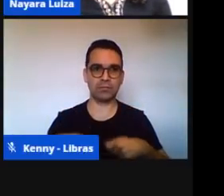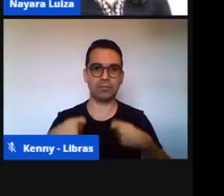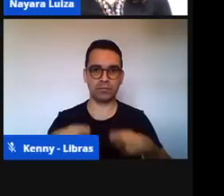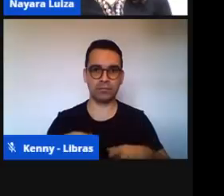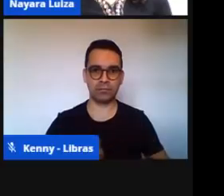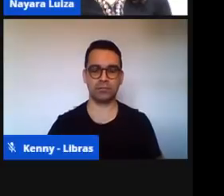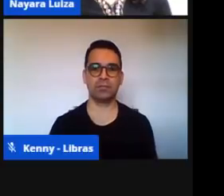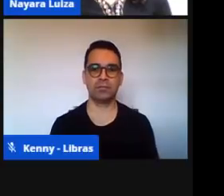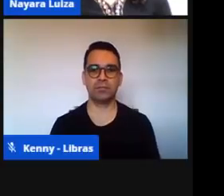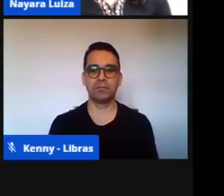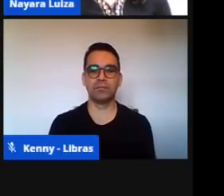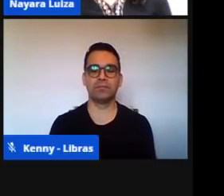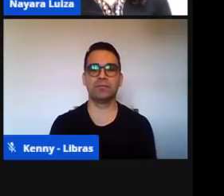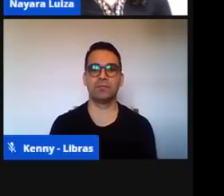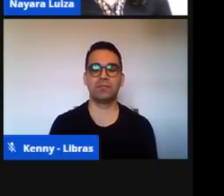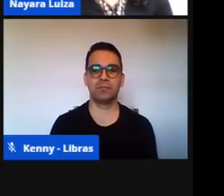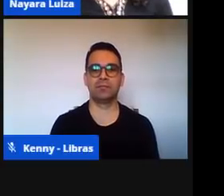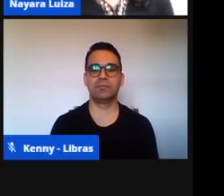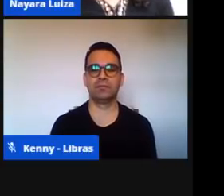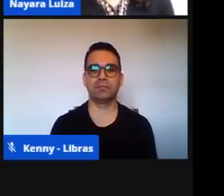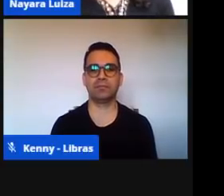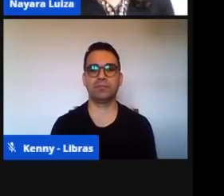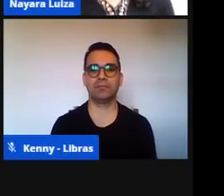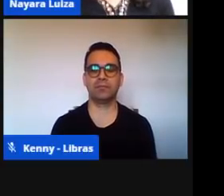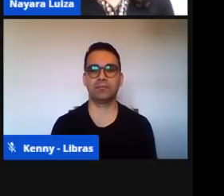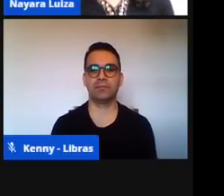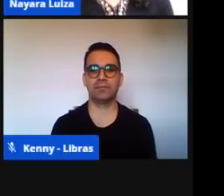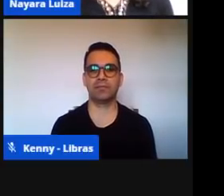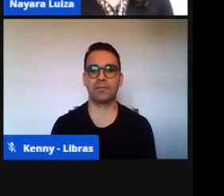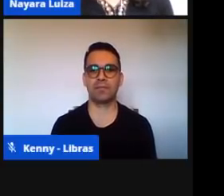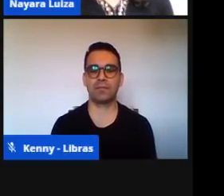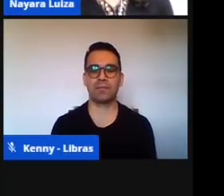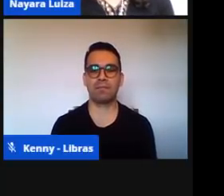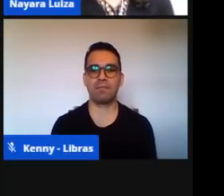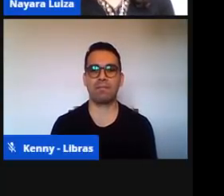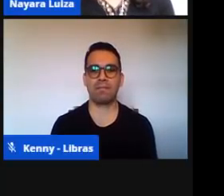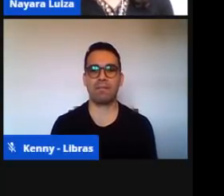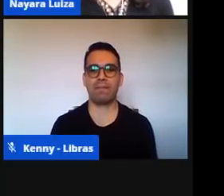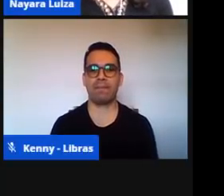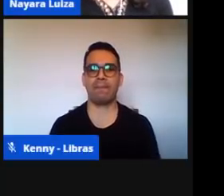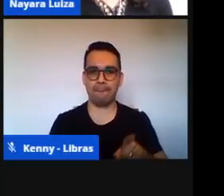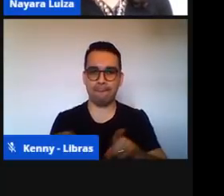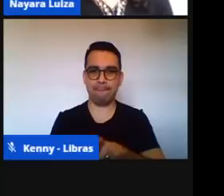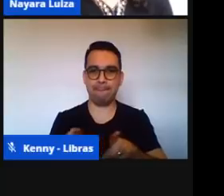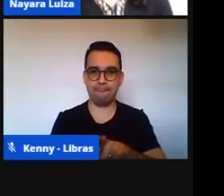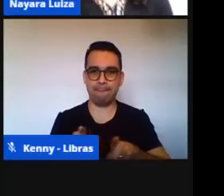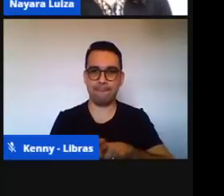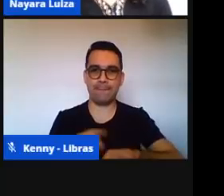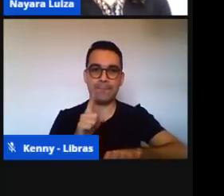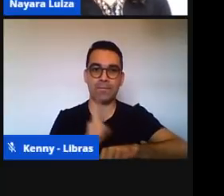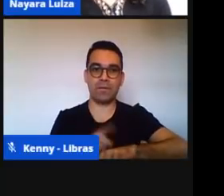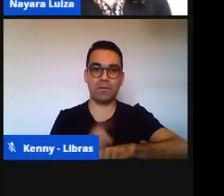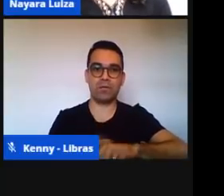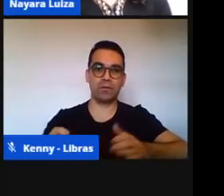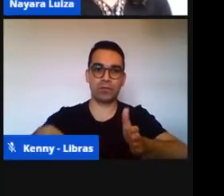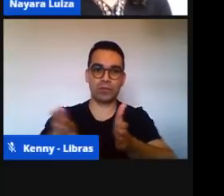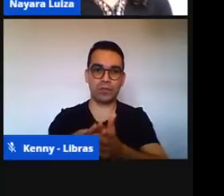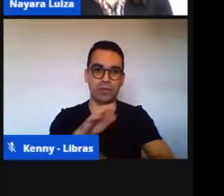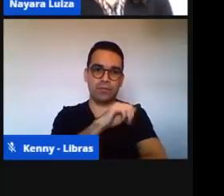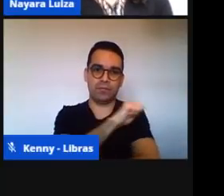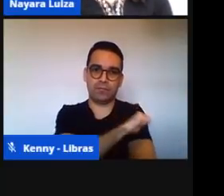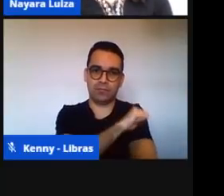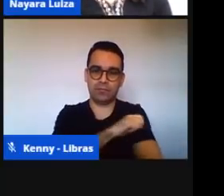Uma outra orientação, né, que as escolas já estão adotando essas medidas, que é a organização da entrada dos alunos, para não ter aglomeração no momento da